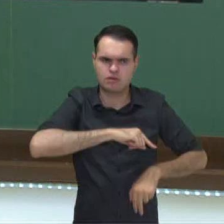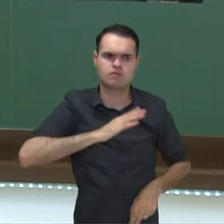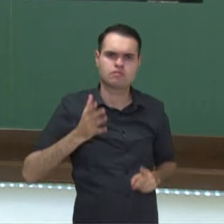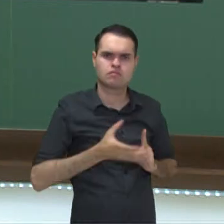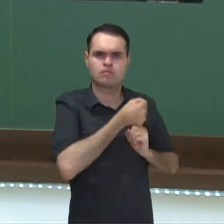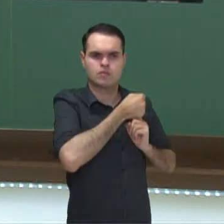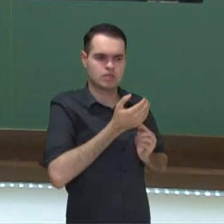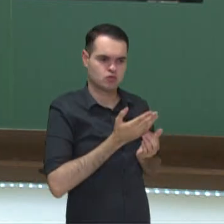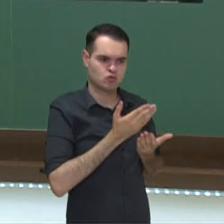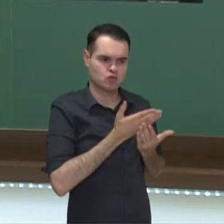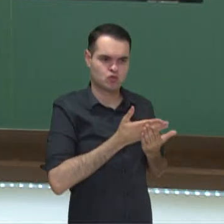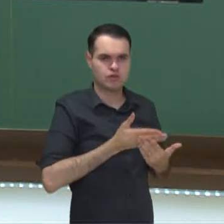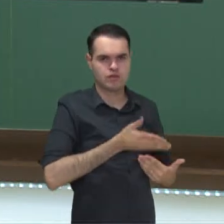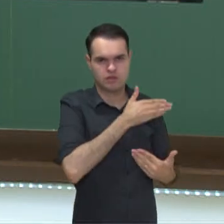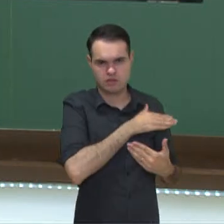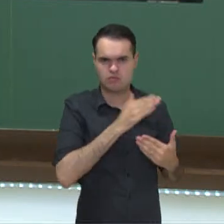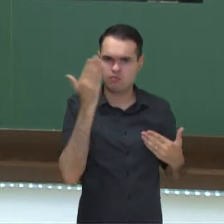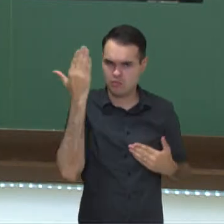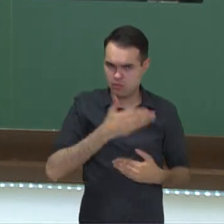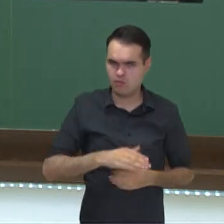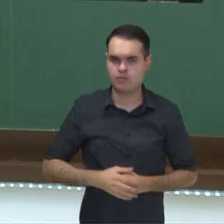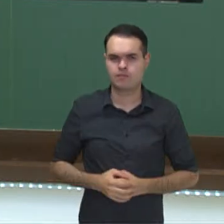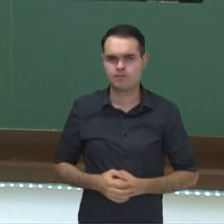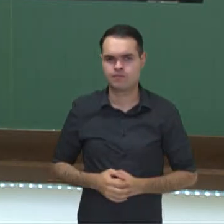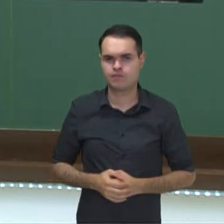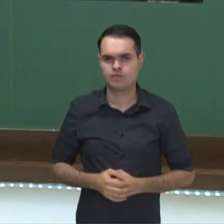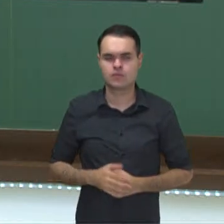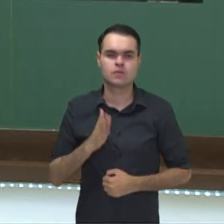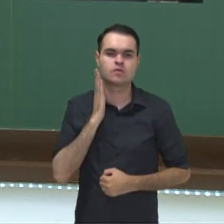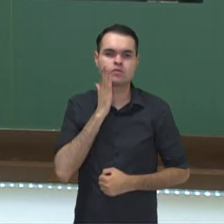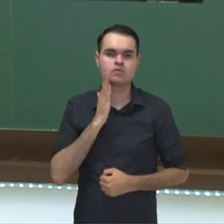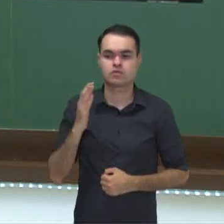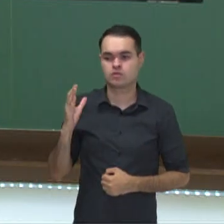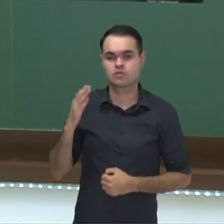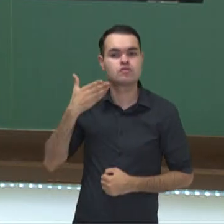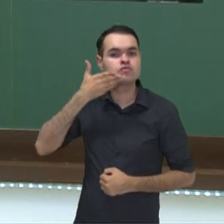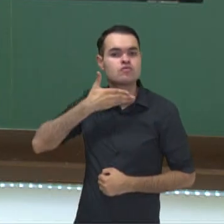Houve um estudo, então pode ser comprovado. Discurso científico.